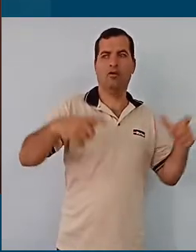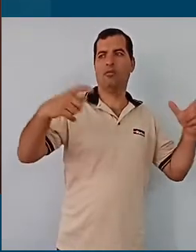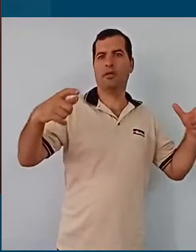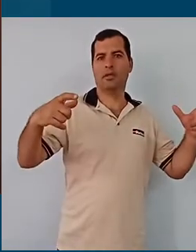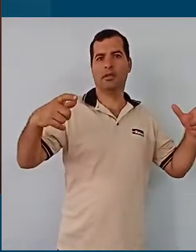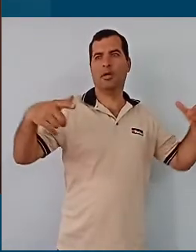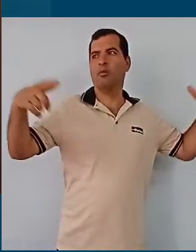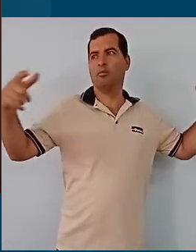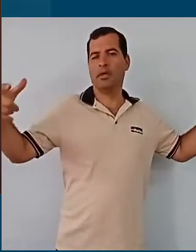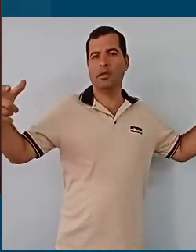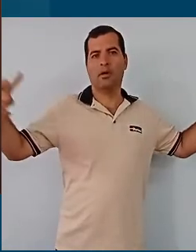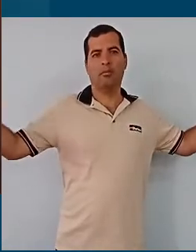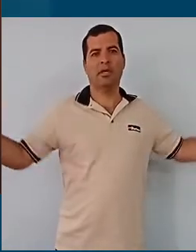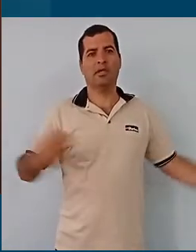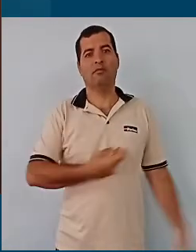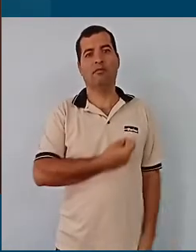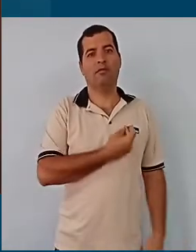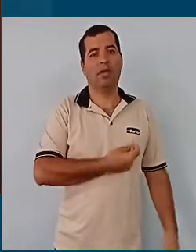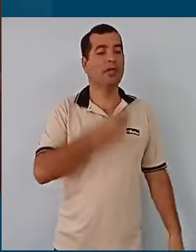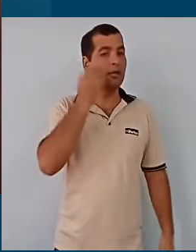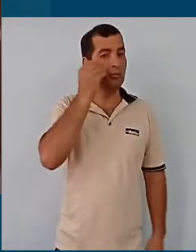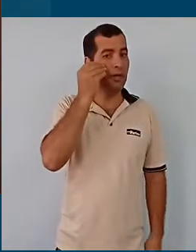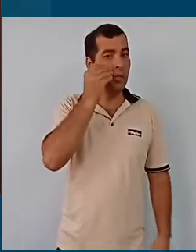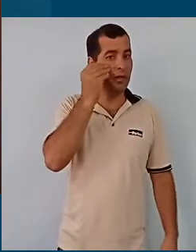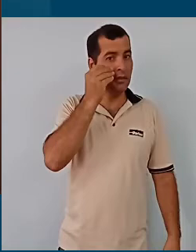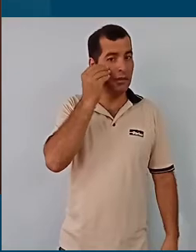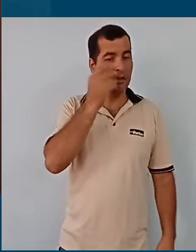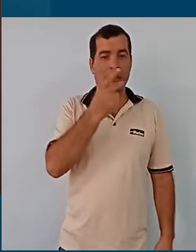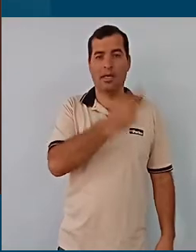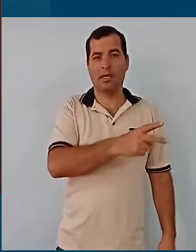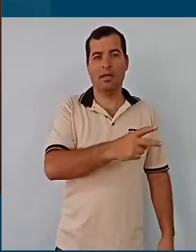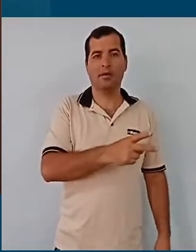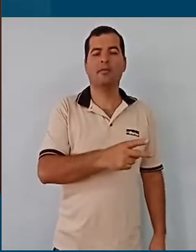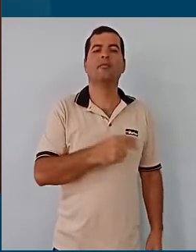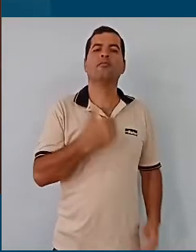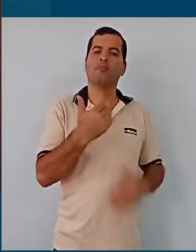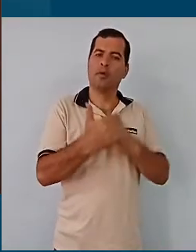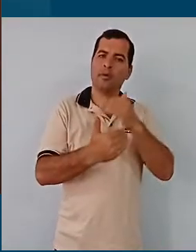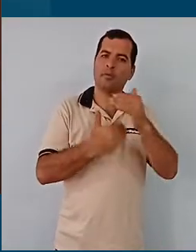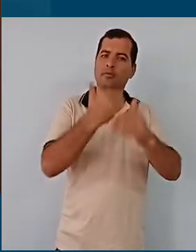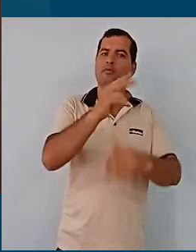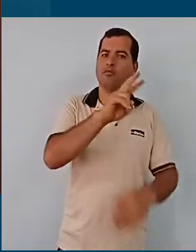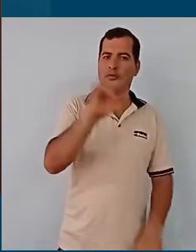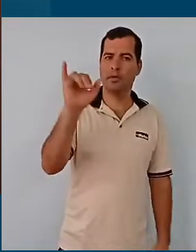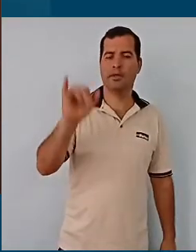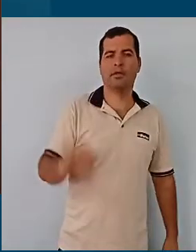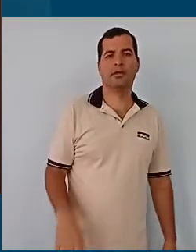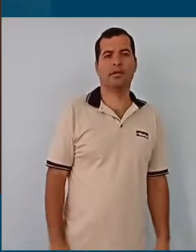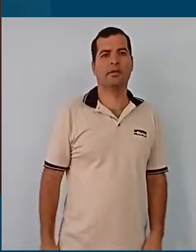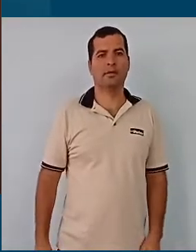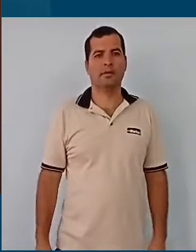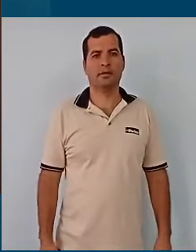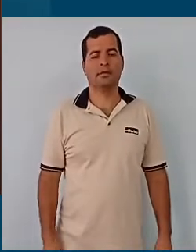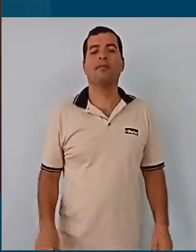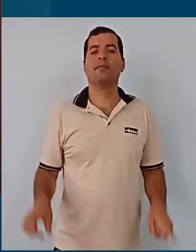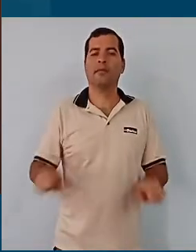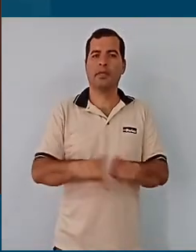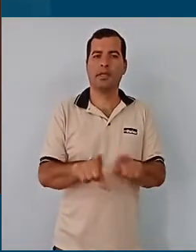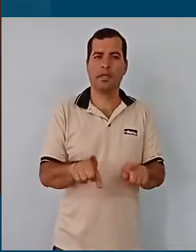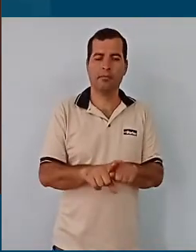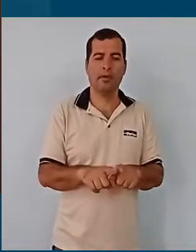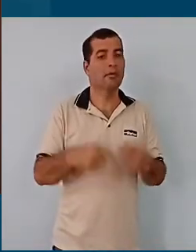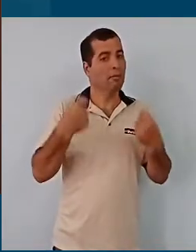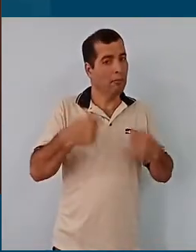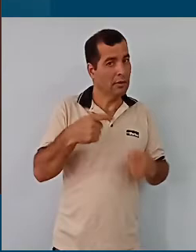vai vivendo essas experiências, ela vai se constituindo e ela vai... Então, nós precisamos